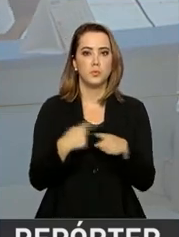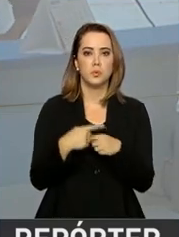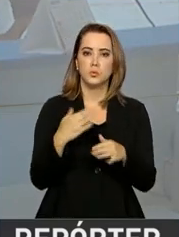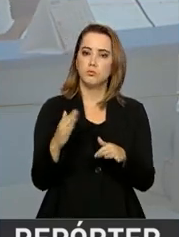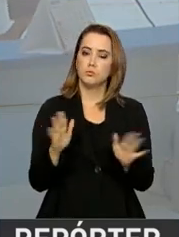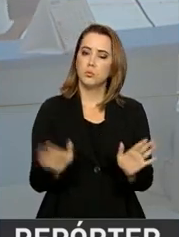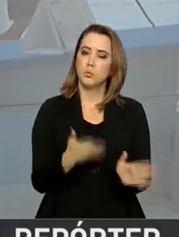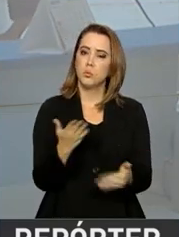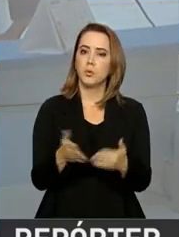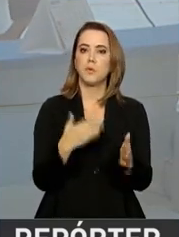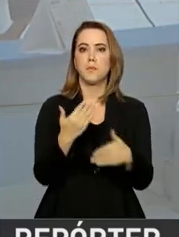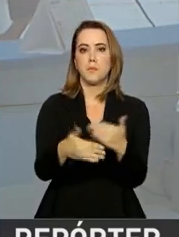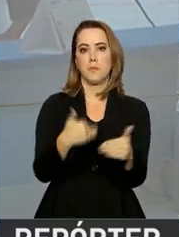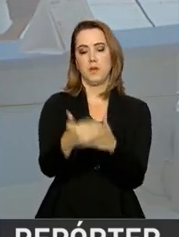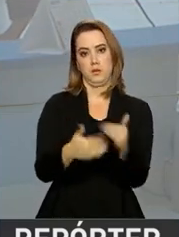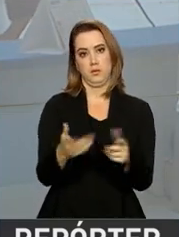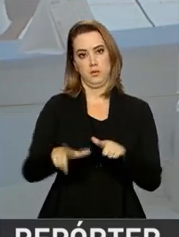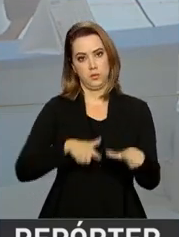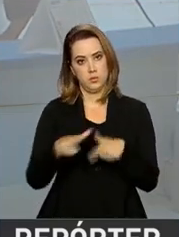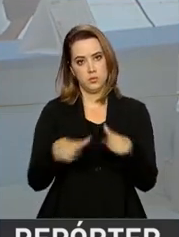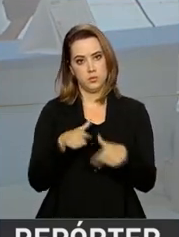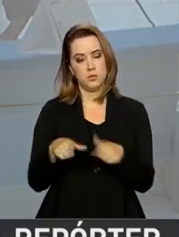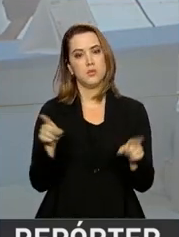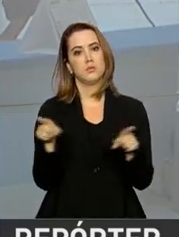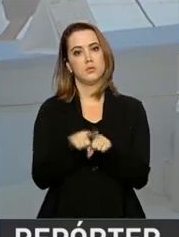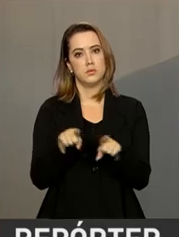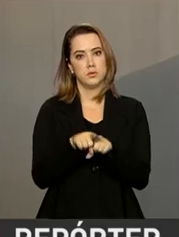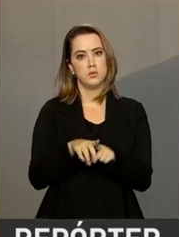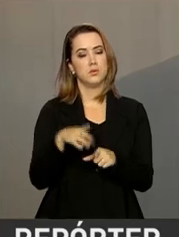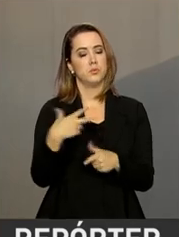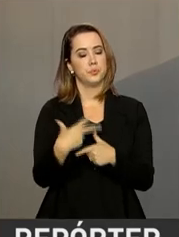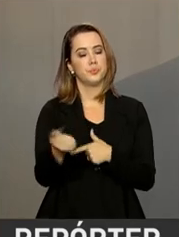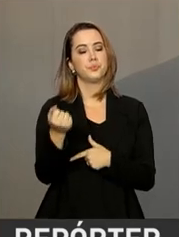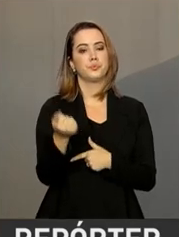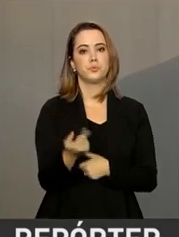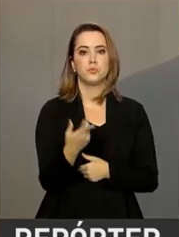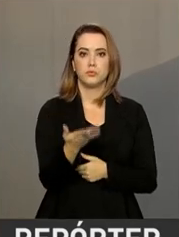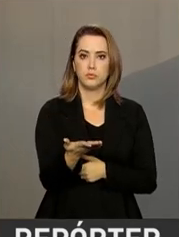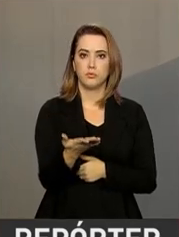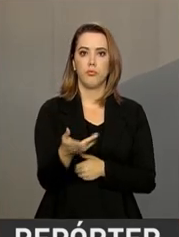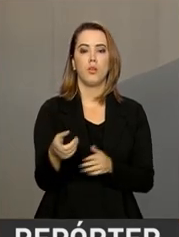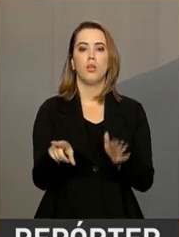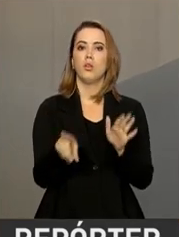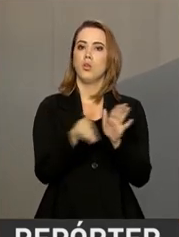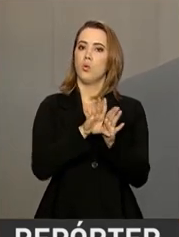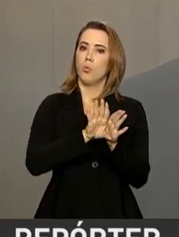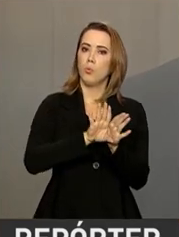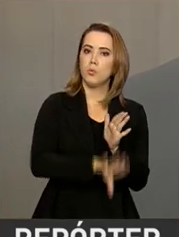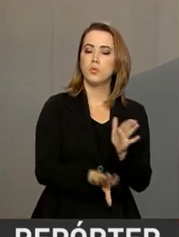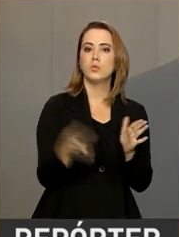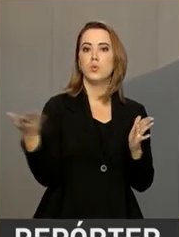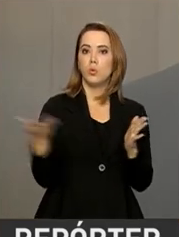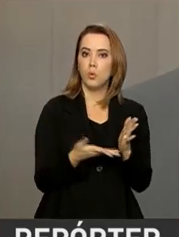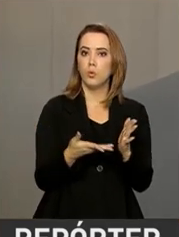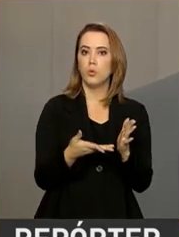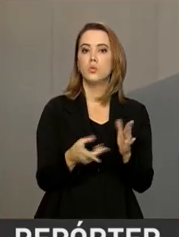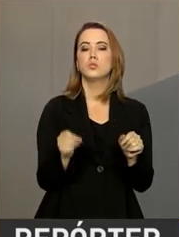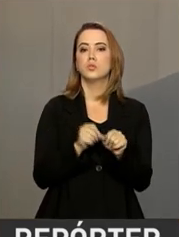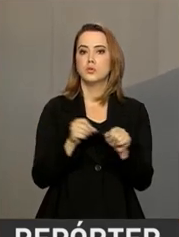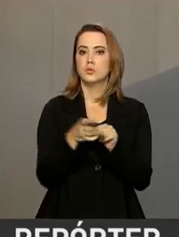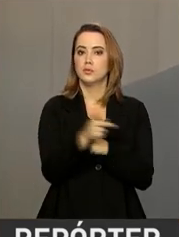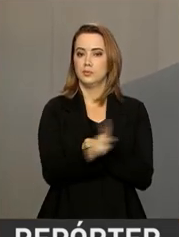mérito e também disse que é uma reconquista esta revogação hoje promovida pelo presidente